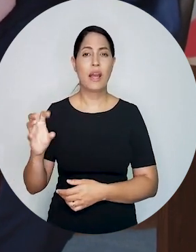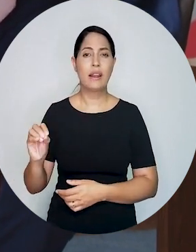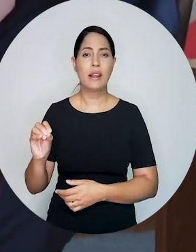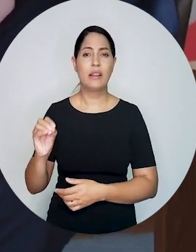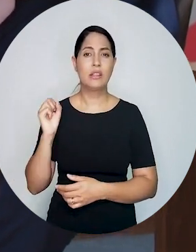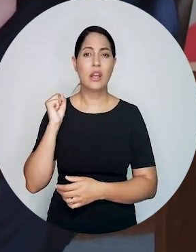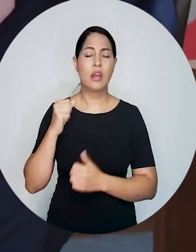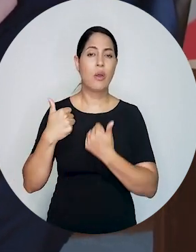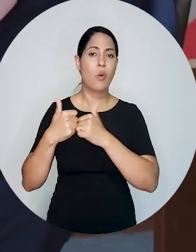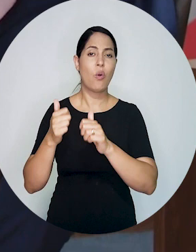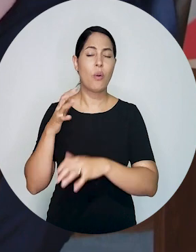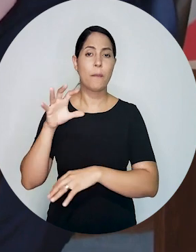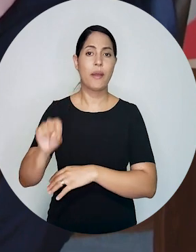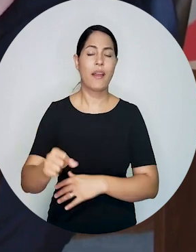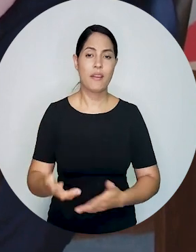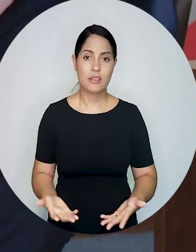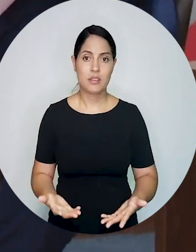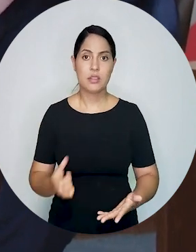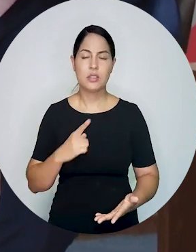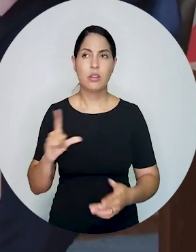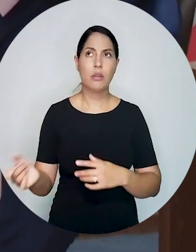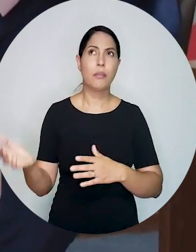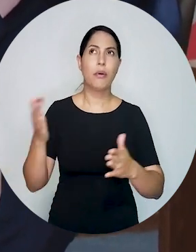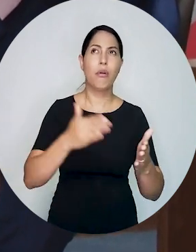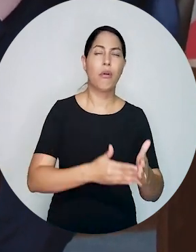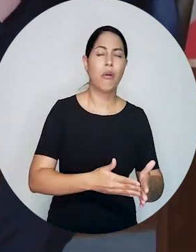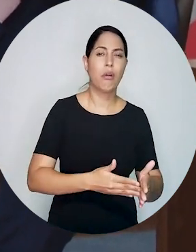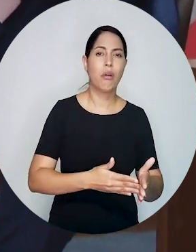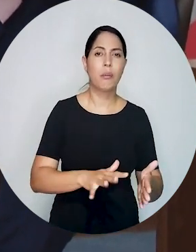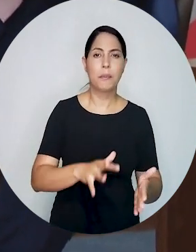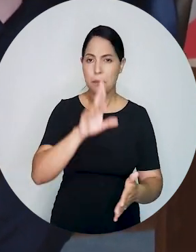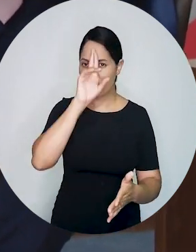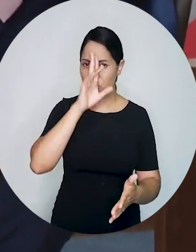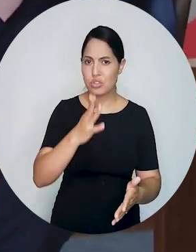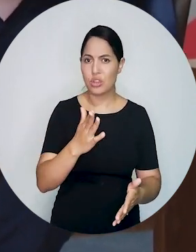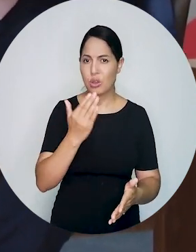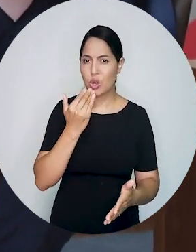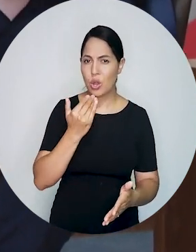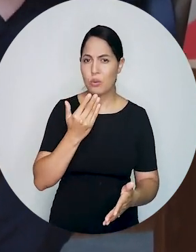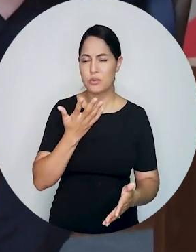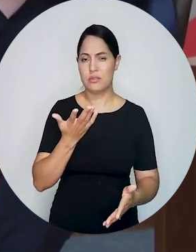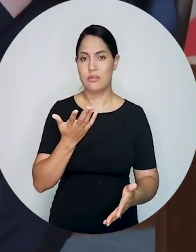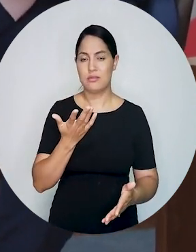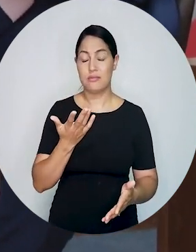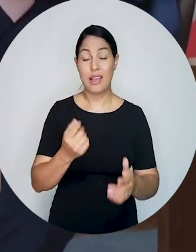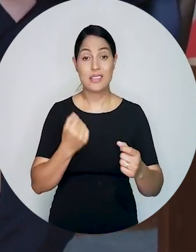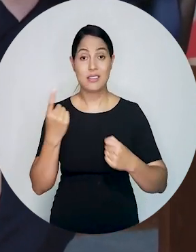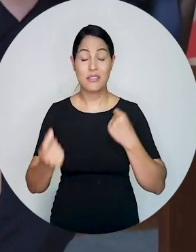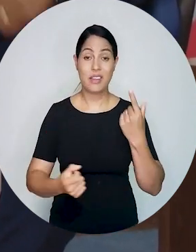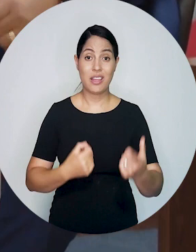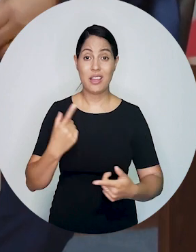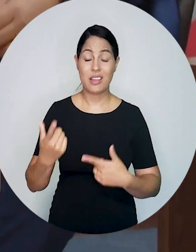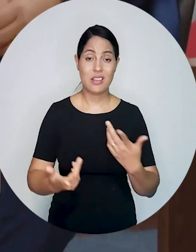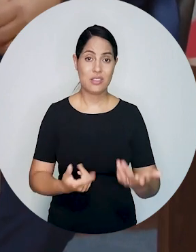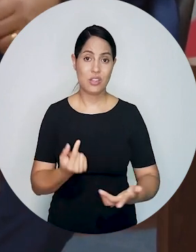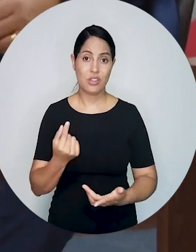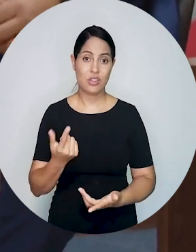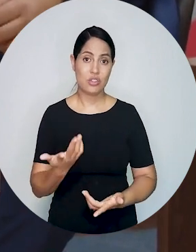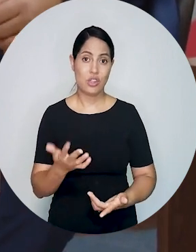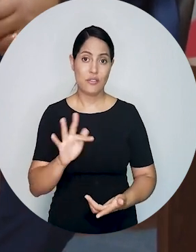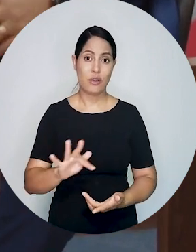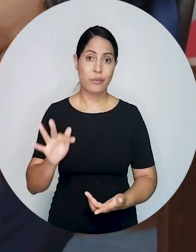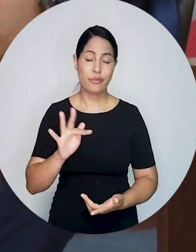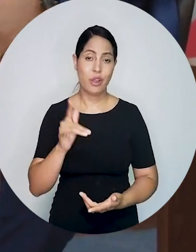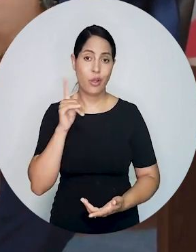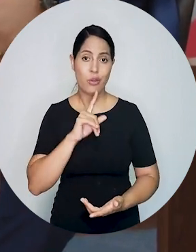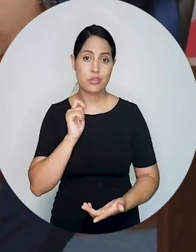Almoçava por volta de meio-dia e ia comer depois do meio-dia, meia-noite, quando chegava em casa, porque não tinha dinheiro para comer na faculdade. Eram raros os dias que eu tinha um